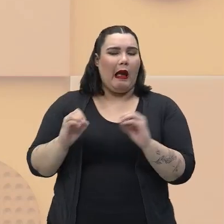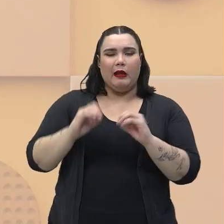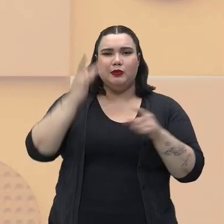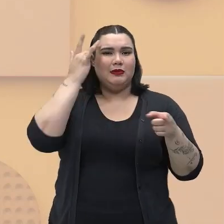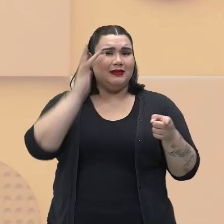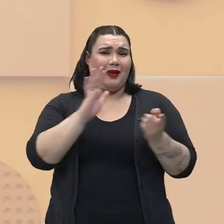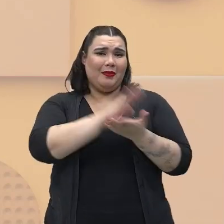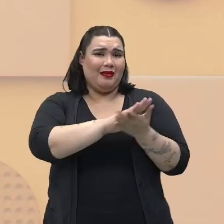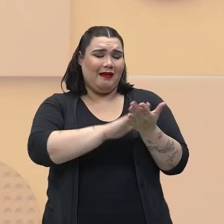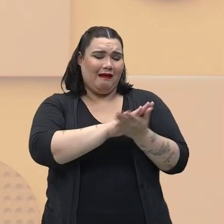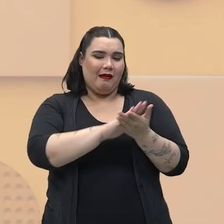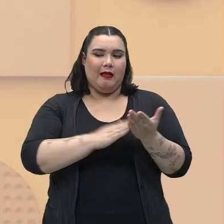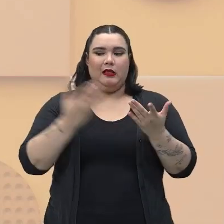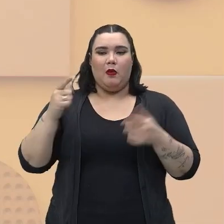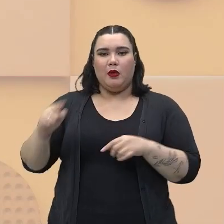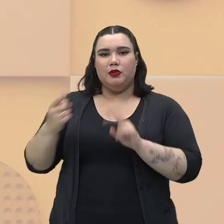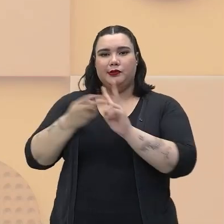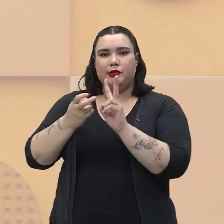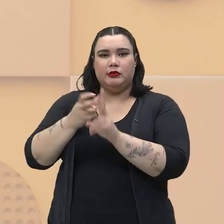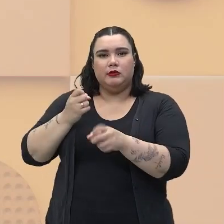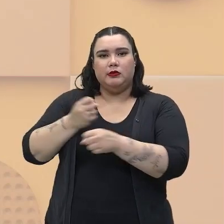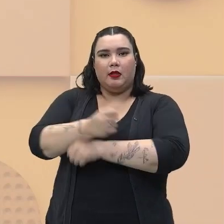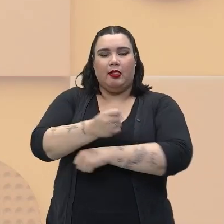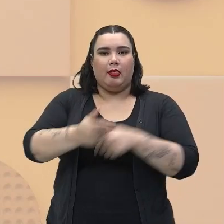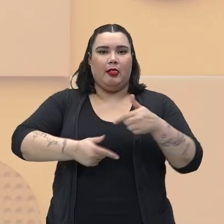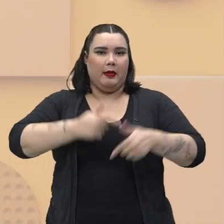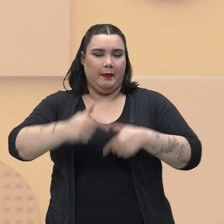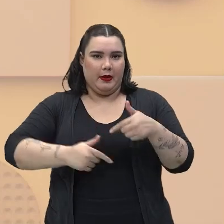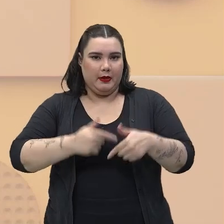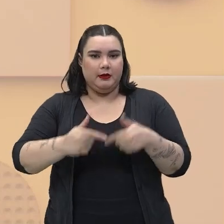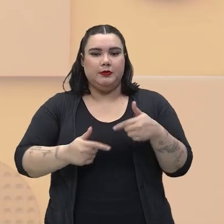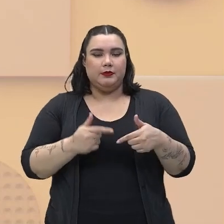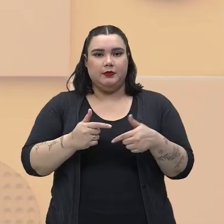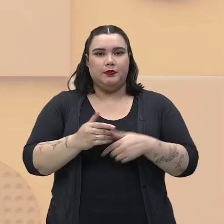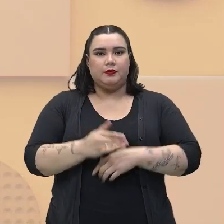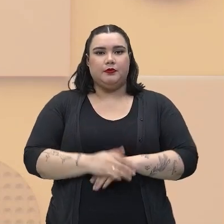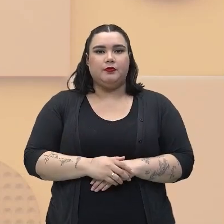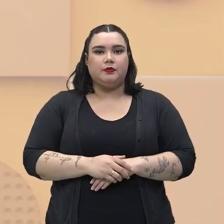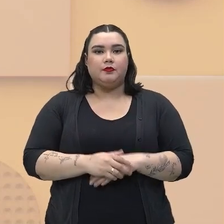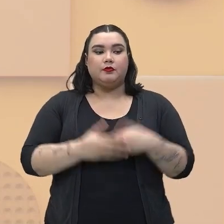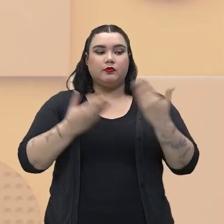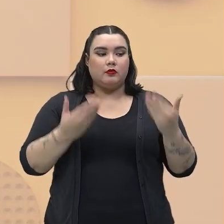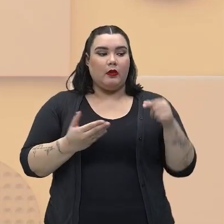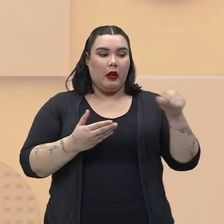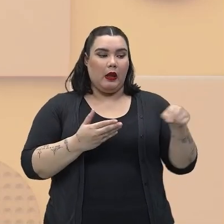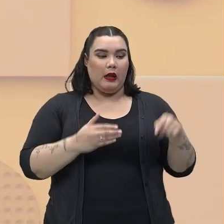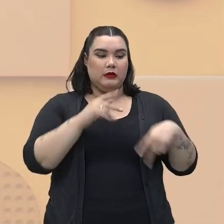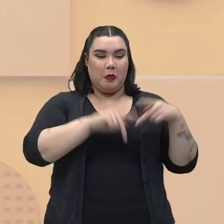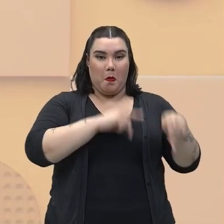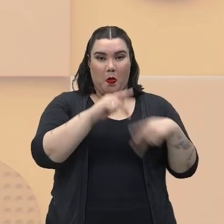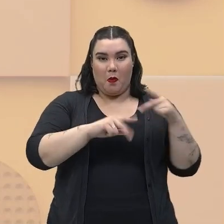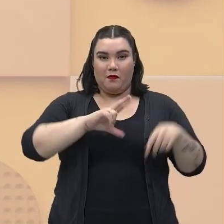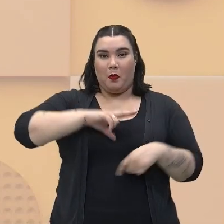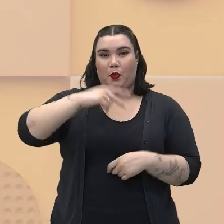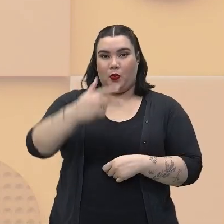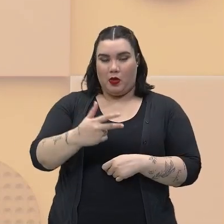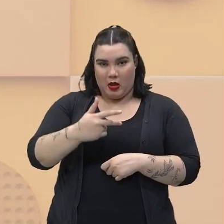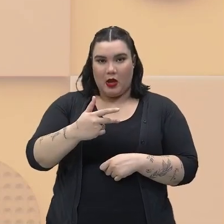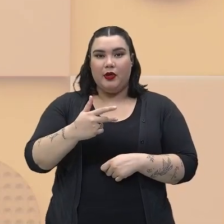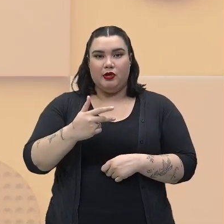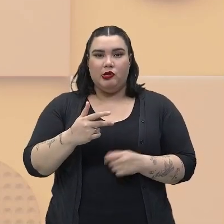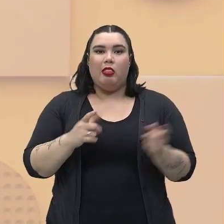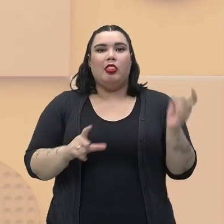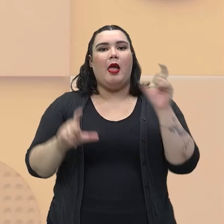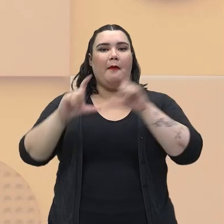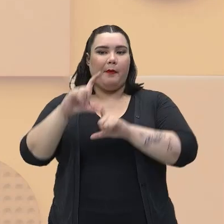lhe trouxesse algum benefício no dia a dia. Então, os brancos, nesse momento, eram muito dependentes dessa mão de obra indígena,